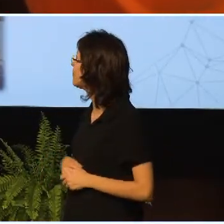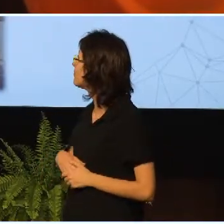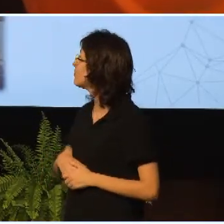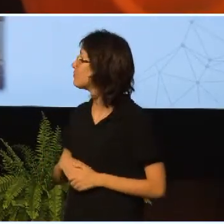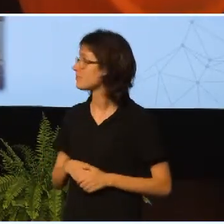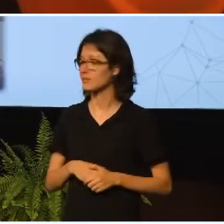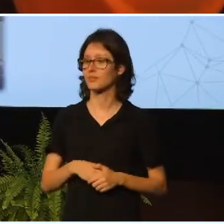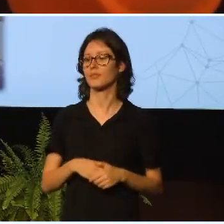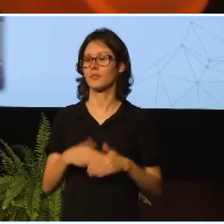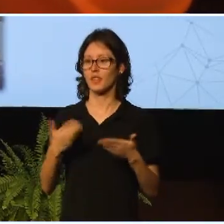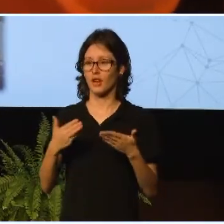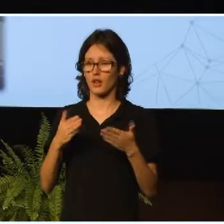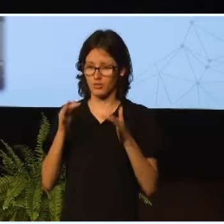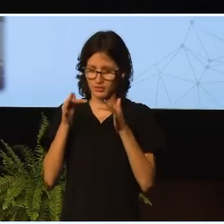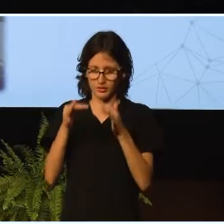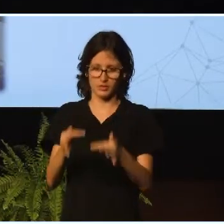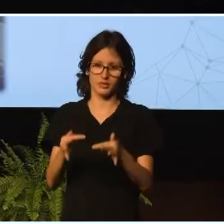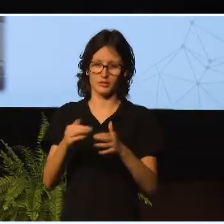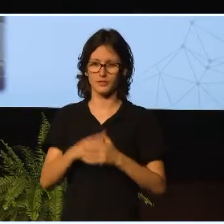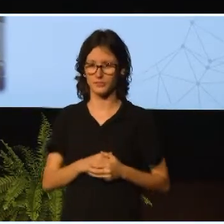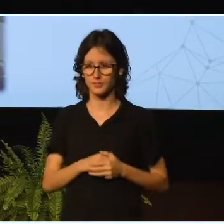E aqui, para finalizar,